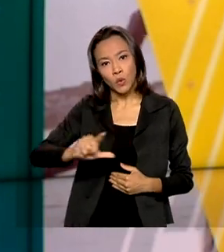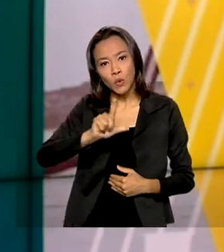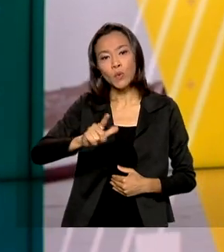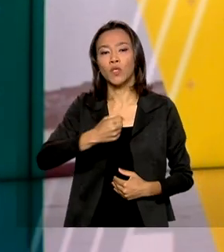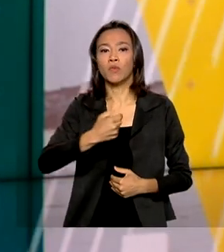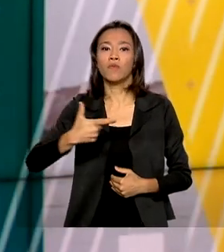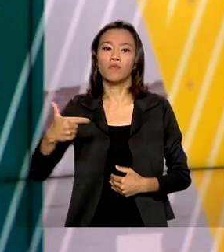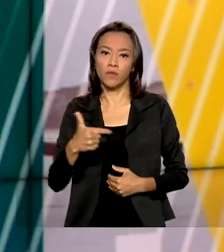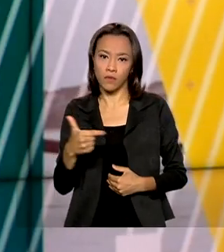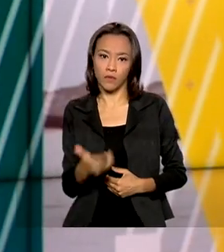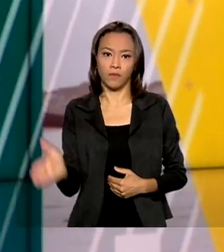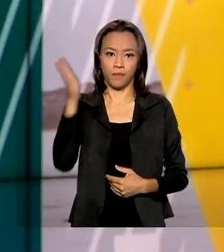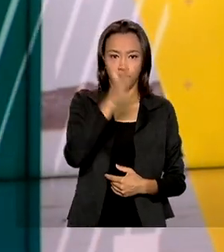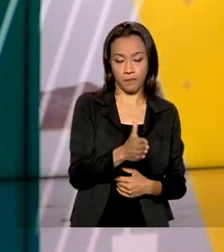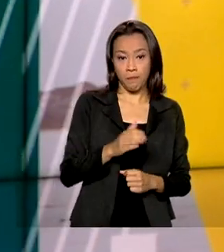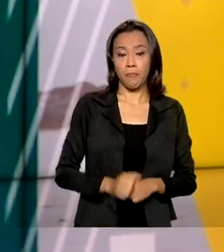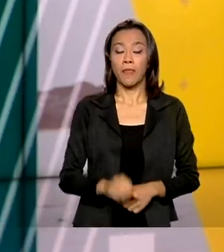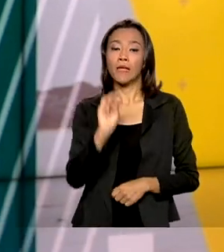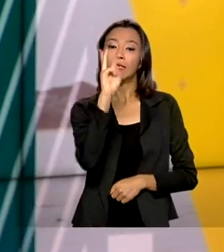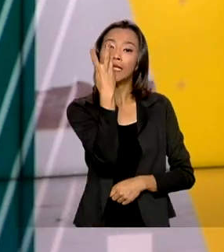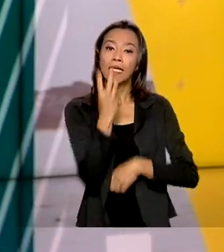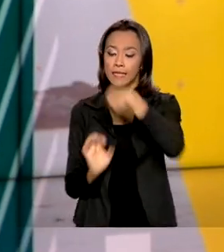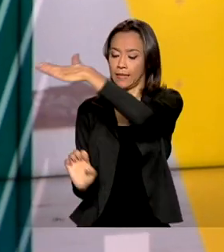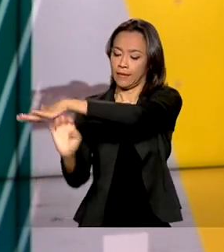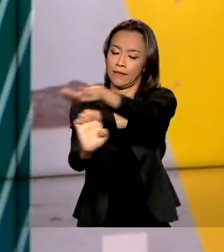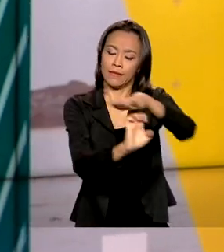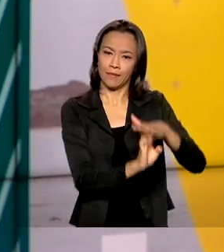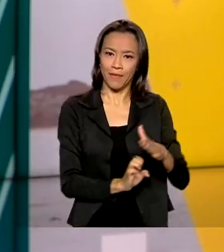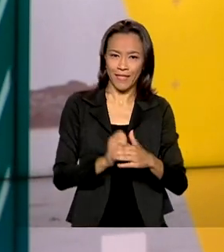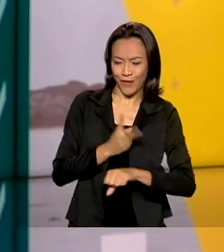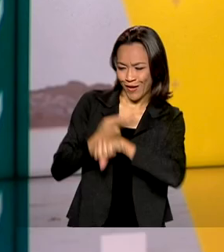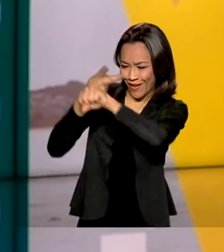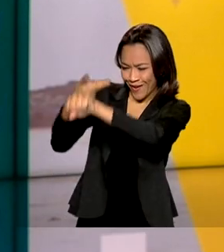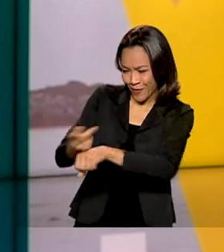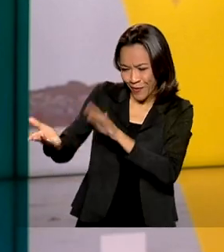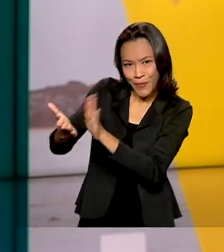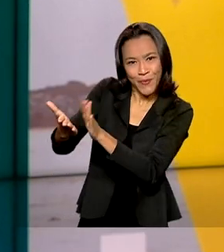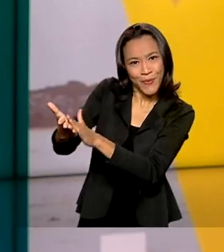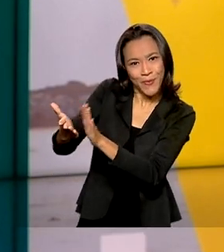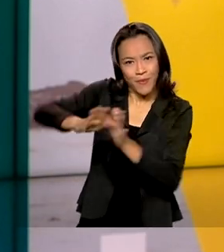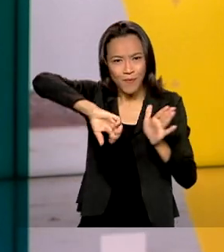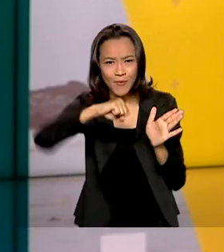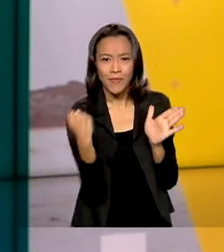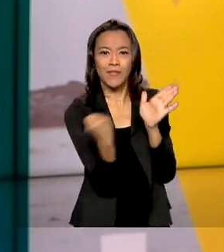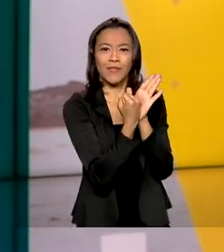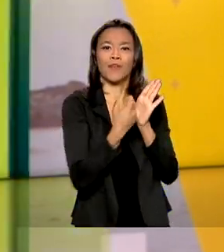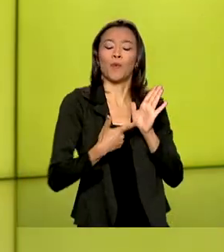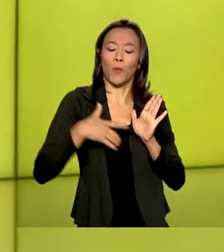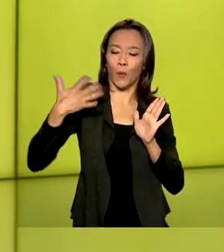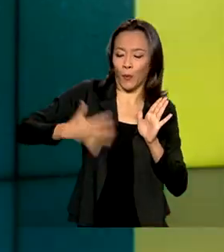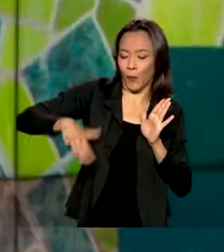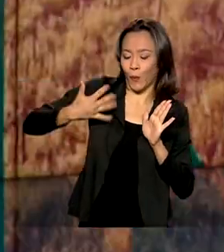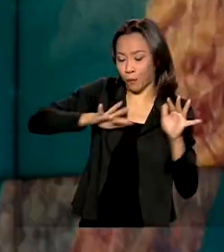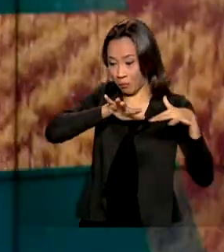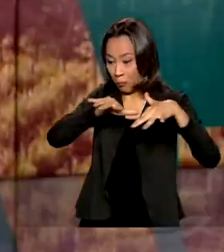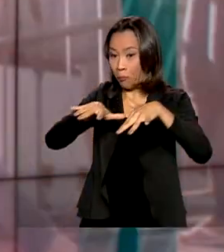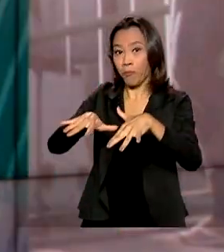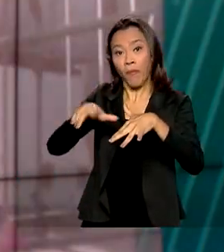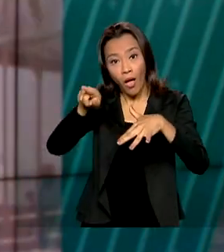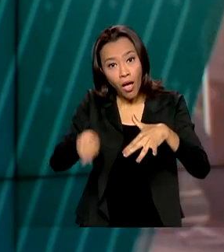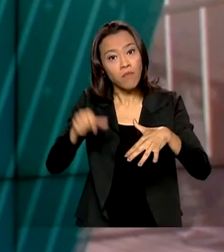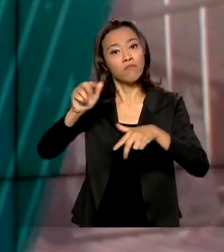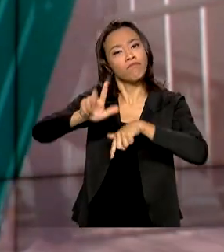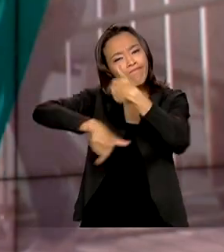Três empresas que atuam no setor público foram premiadas com o selo Infra Mais Integridade. O reconhecimento veio pela